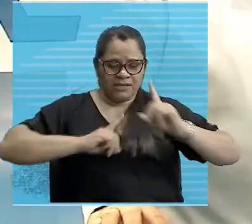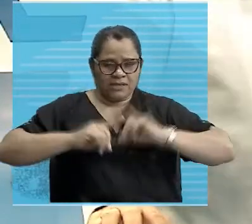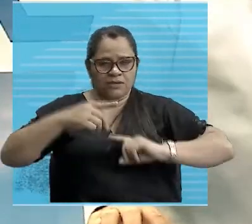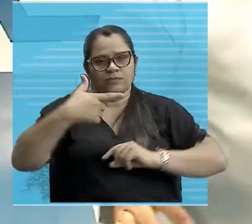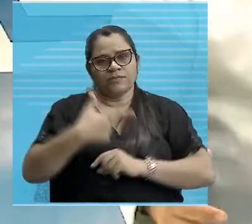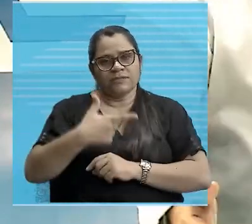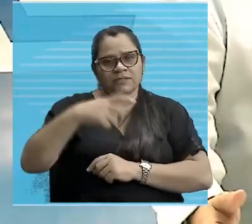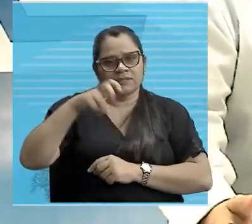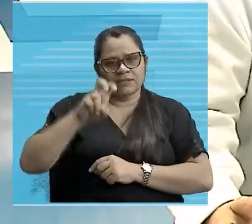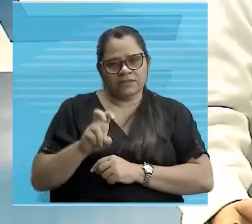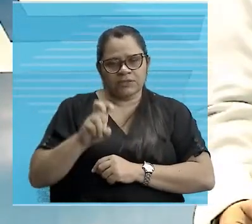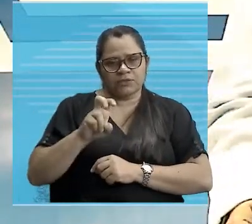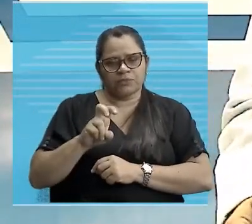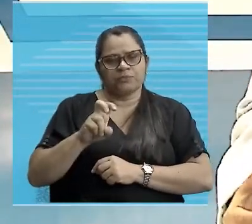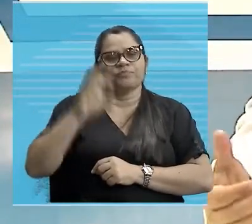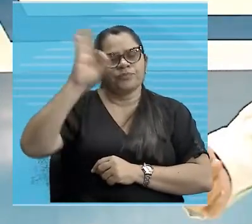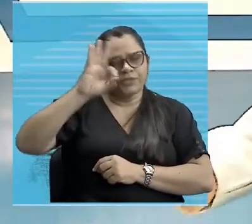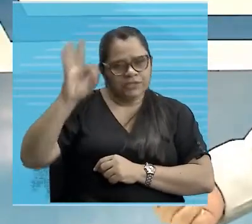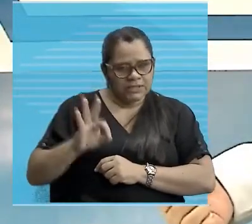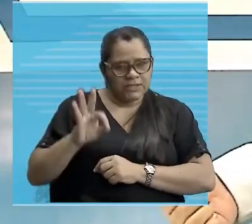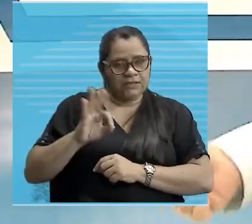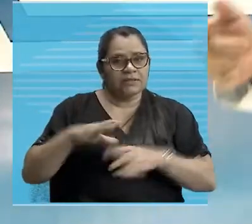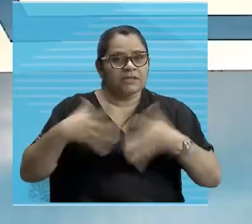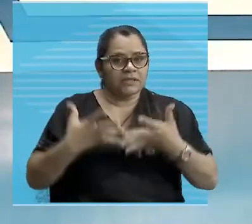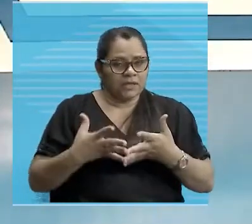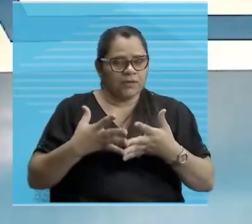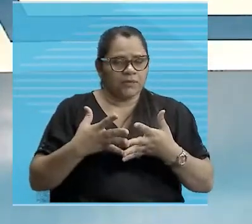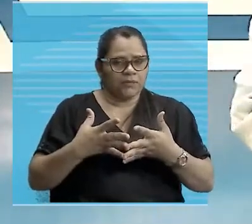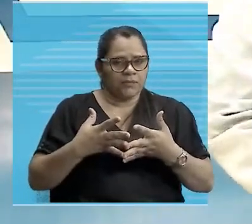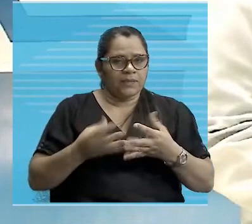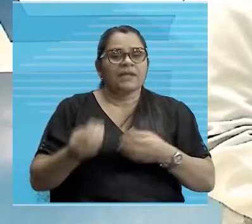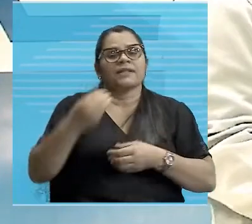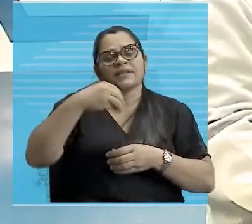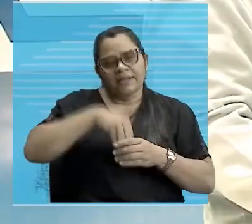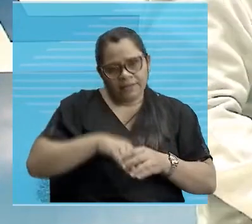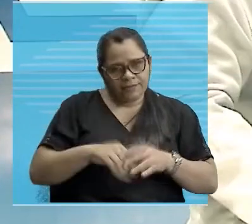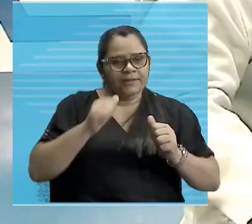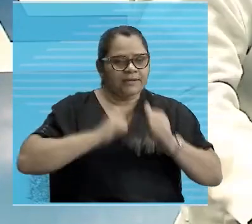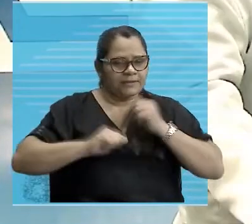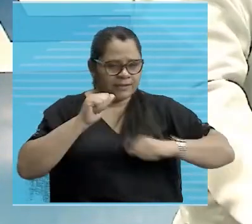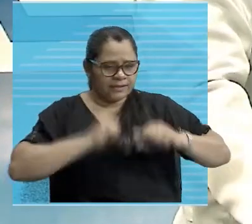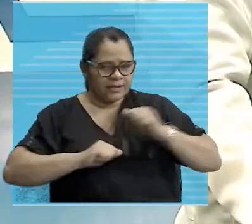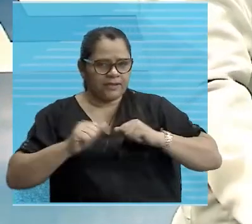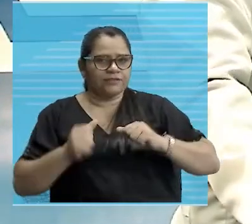25%, quer dizer, além da ansiedade, a pandemia ter agravado, entrou a depressão.